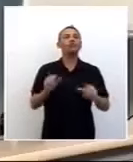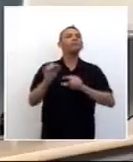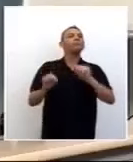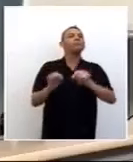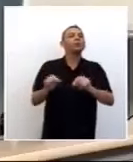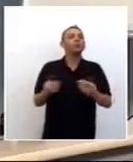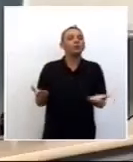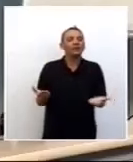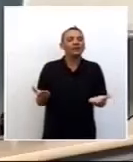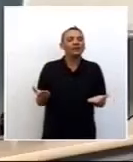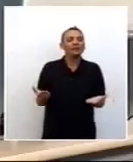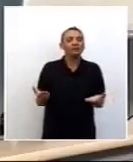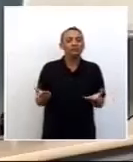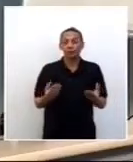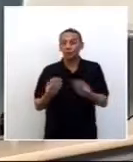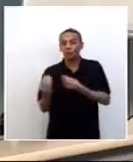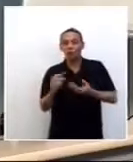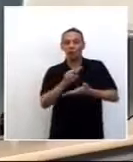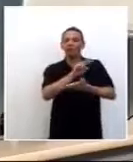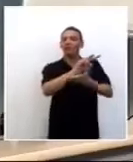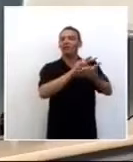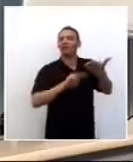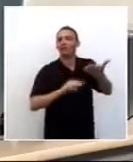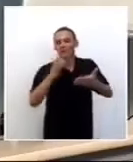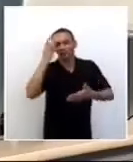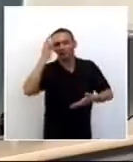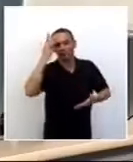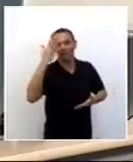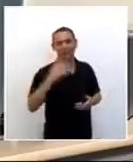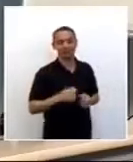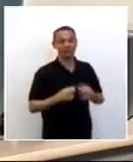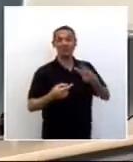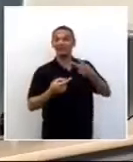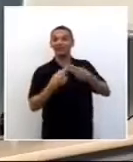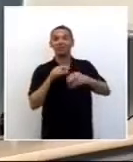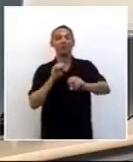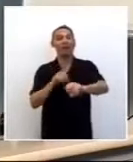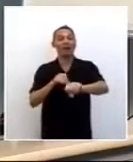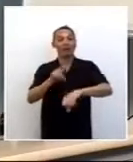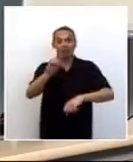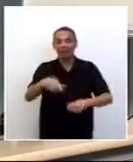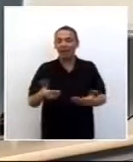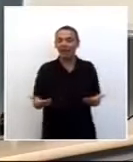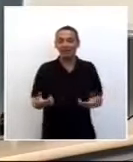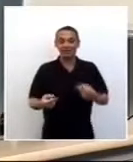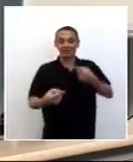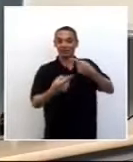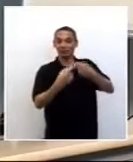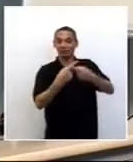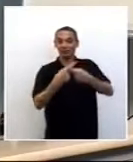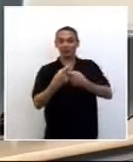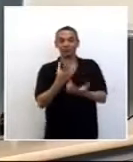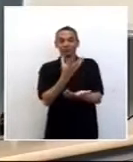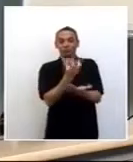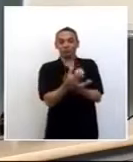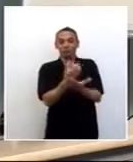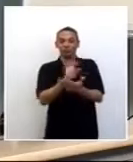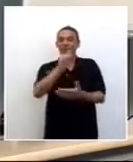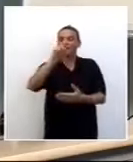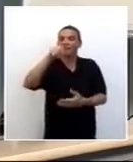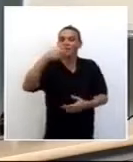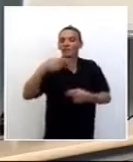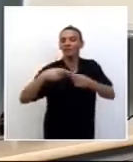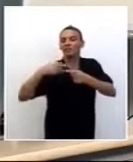hoje são as estratégias de leitura que essa é a nossa segunda aula né Tem uma aula que é gravada que vocês viram